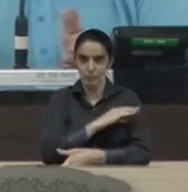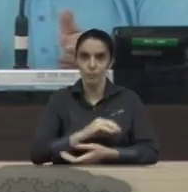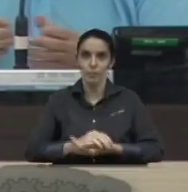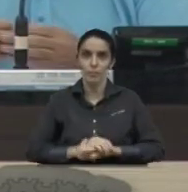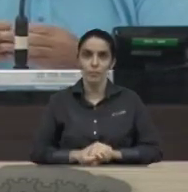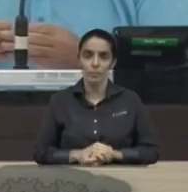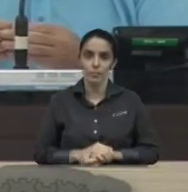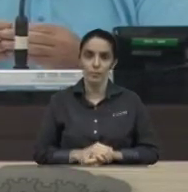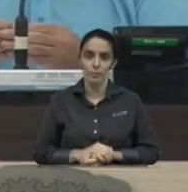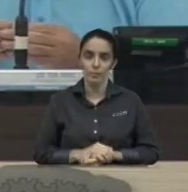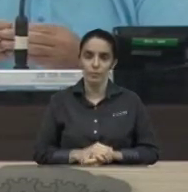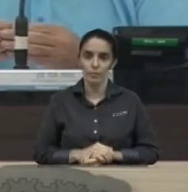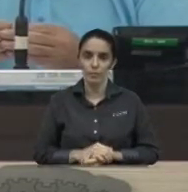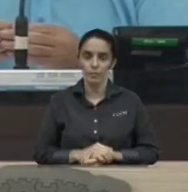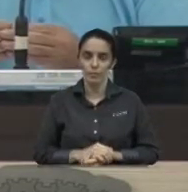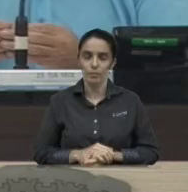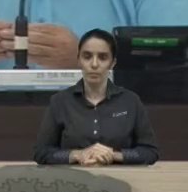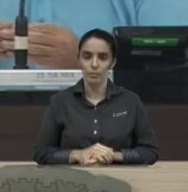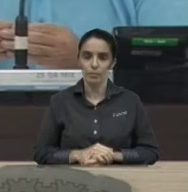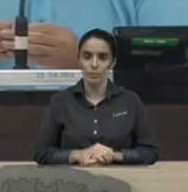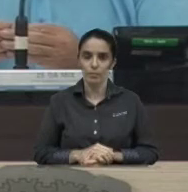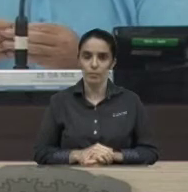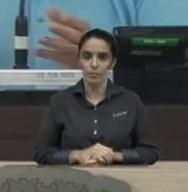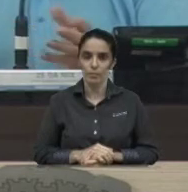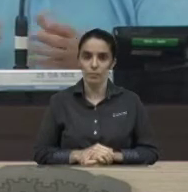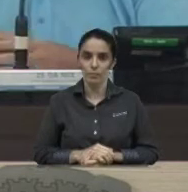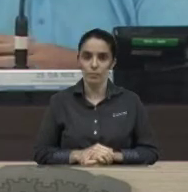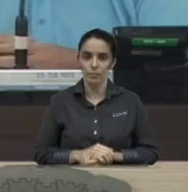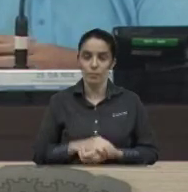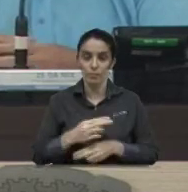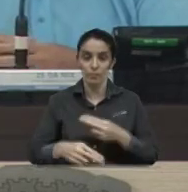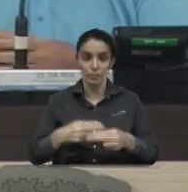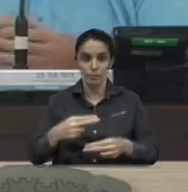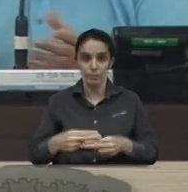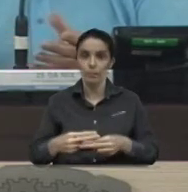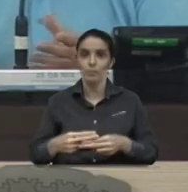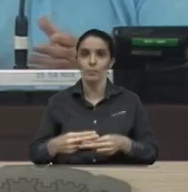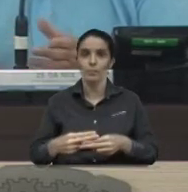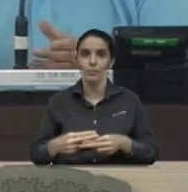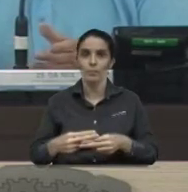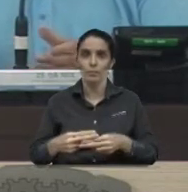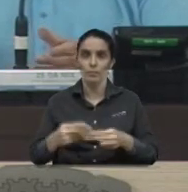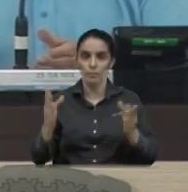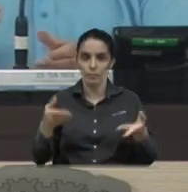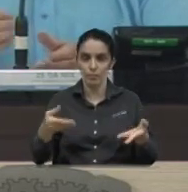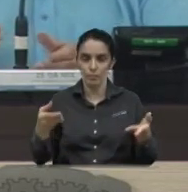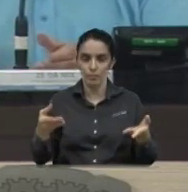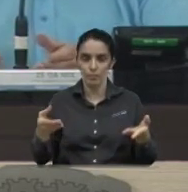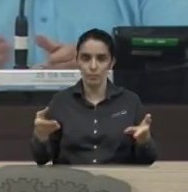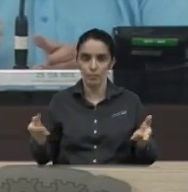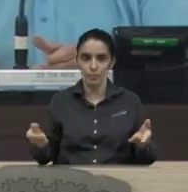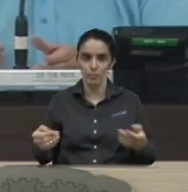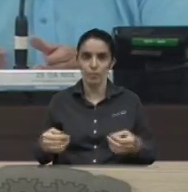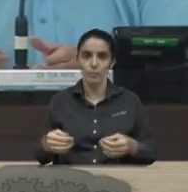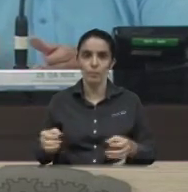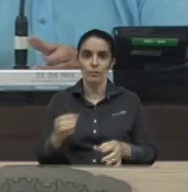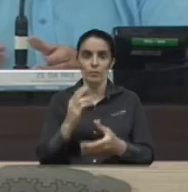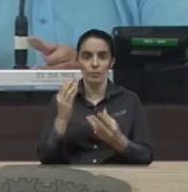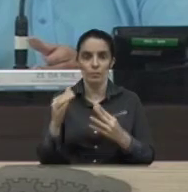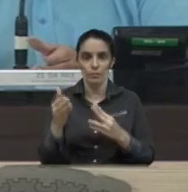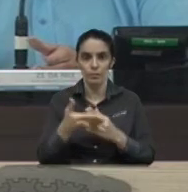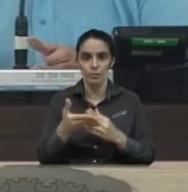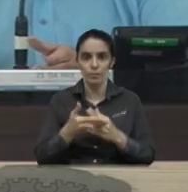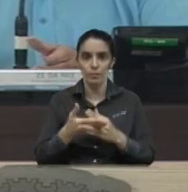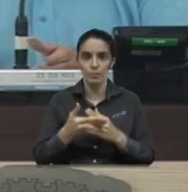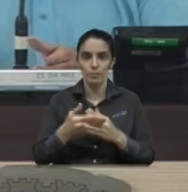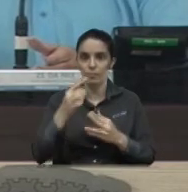sessão, o expediente está encerrado. Eu decreto intervalo regimental